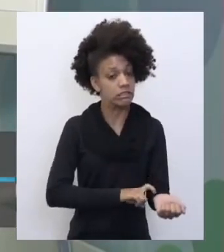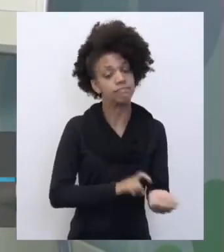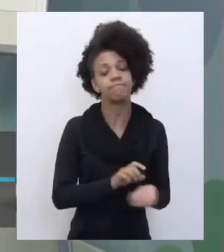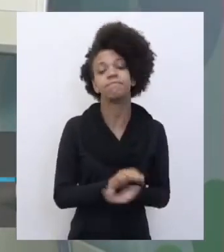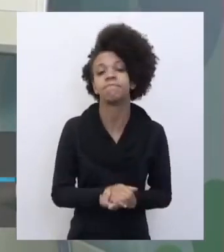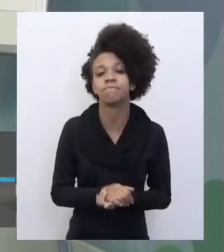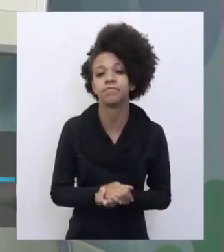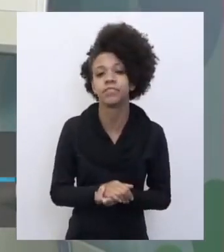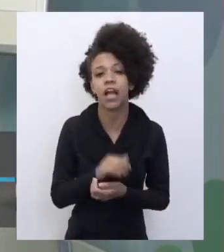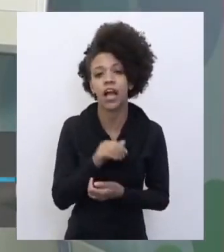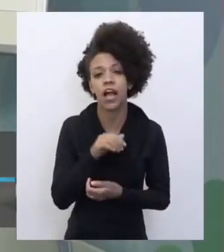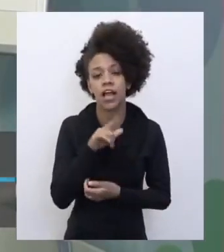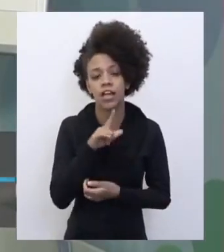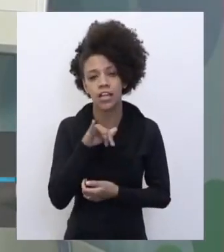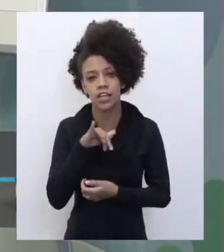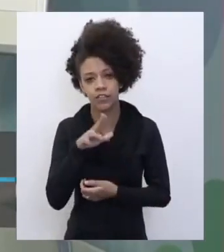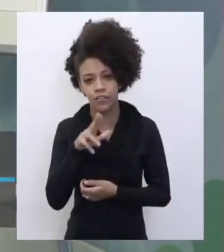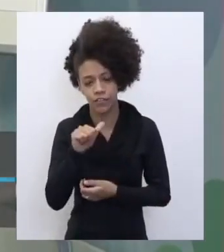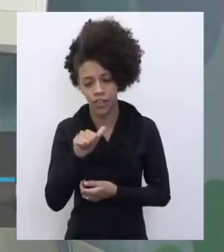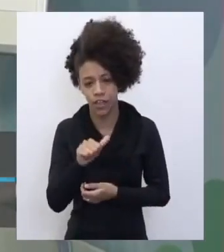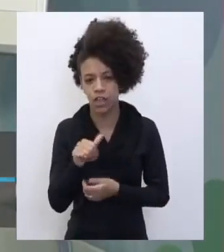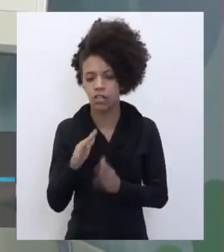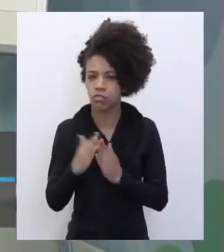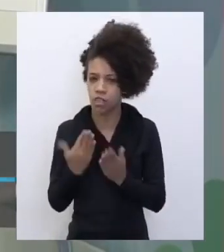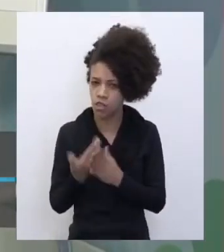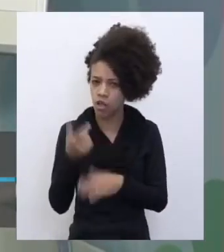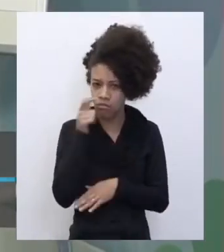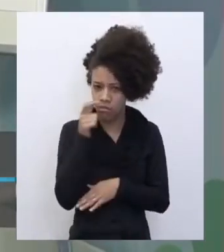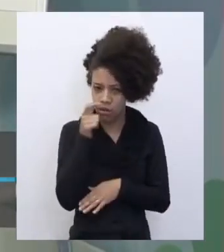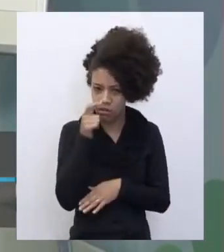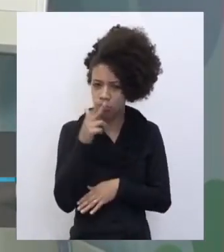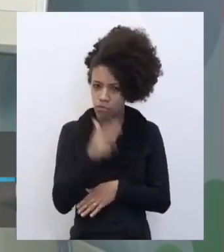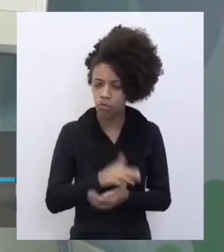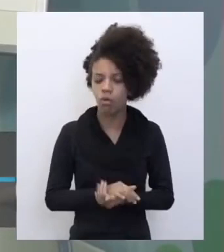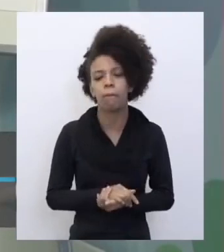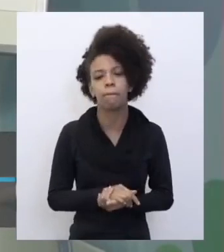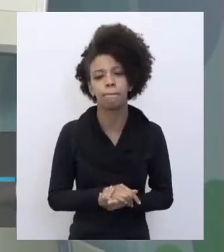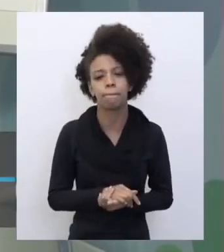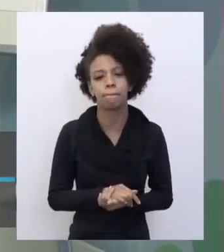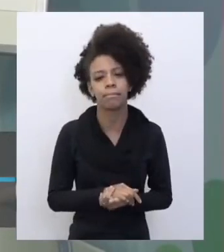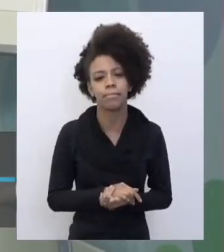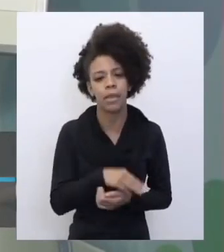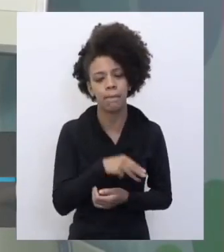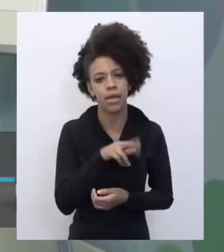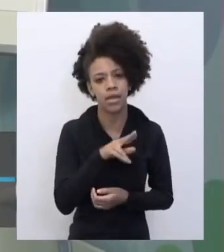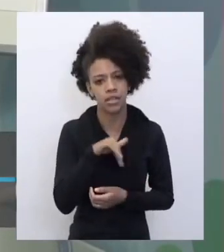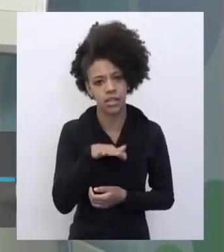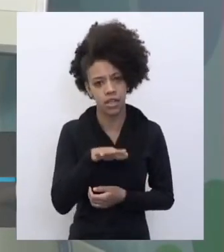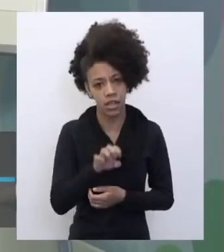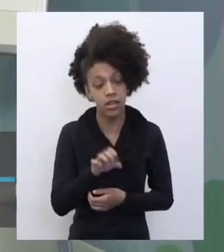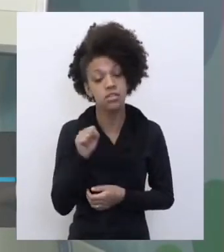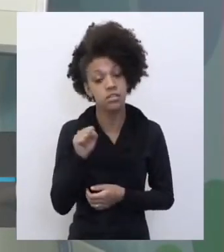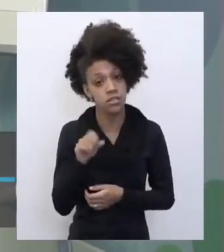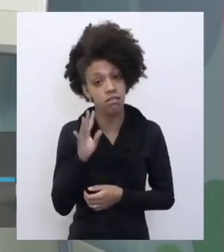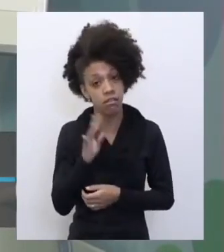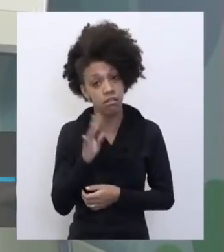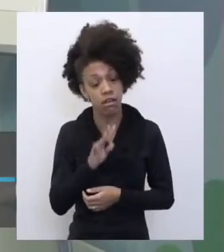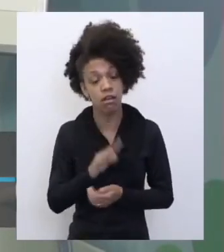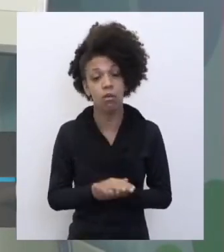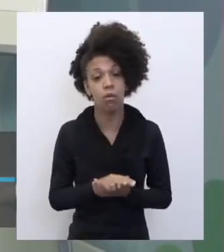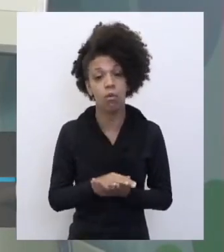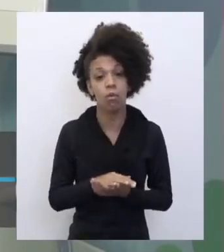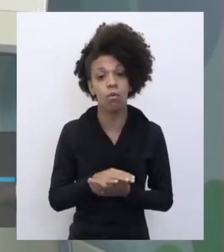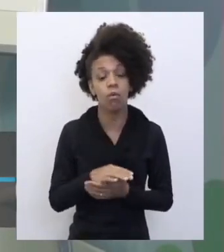A Lívia disse que na escola achou muito interessante. A Nariele, sim, foi muito legal. O